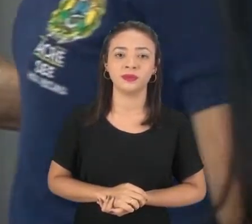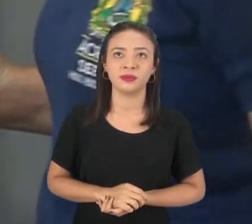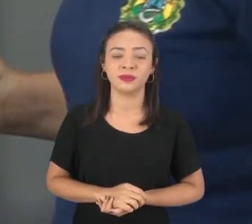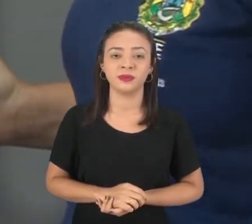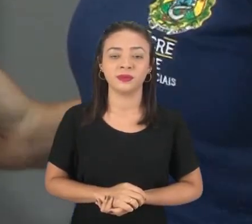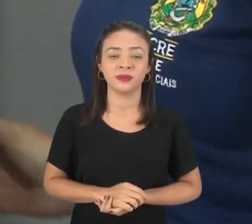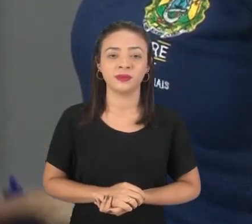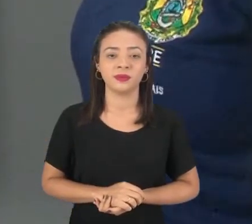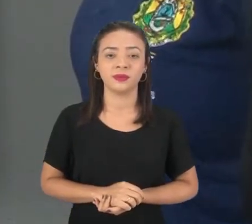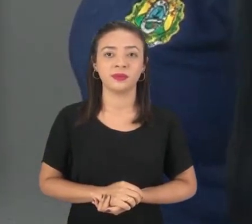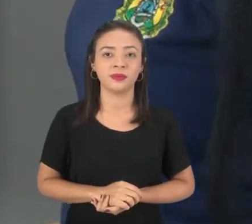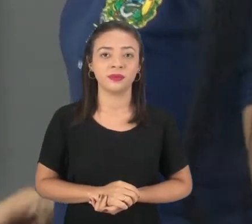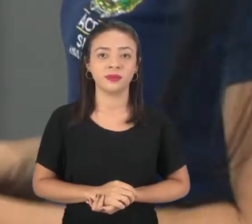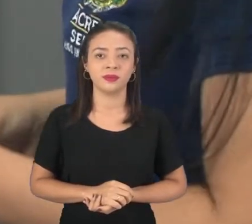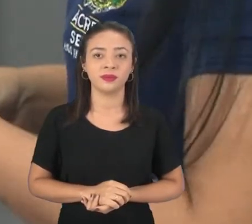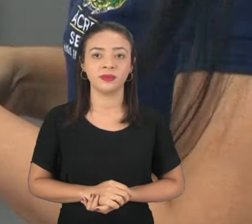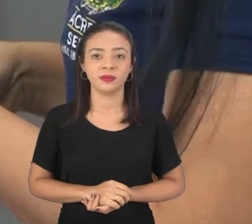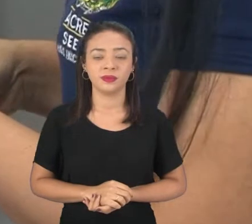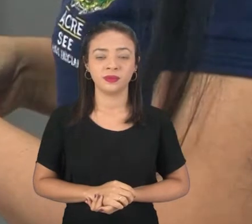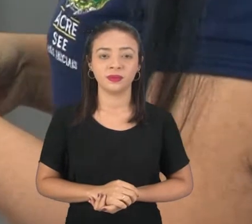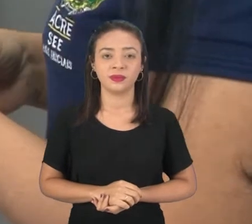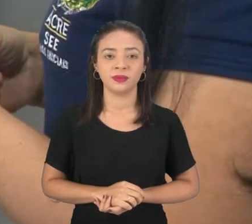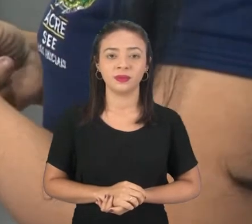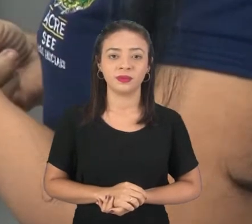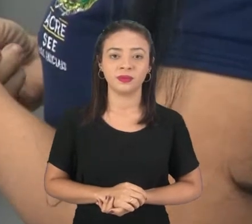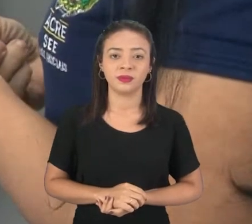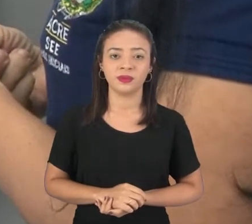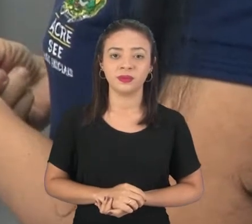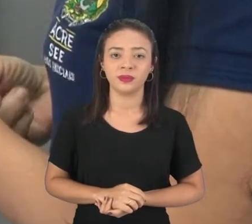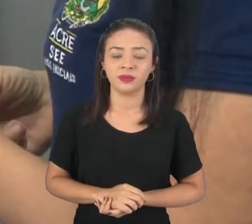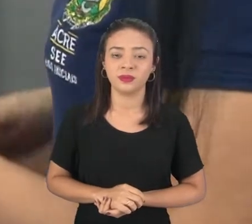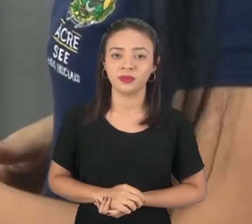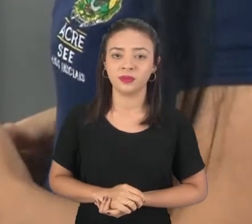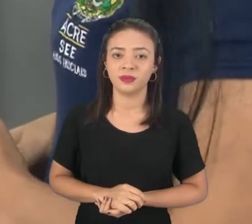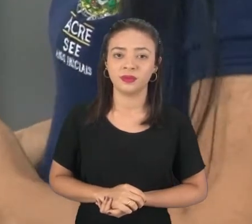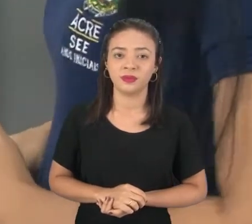Cravos O que é